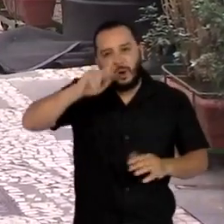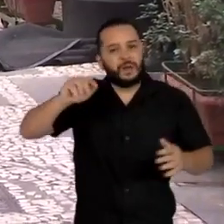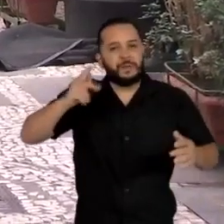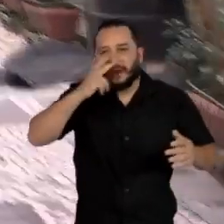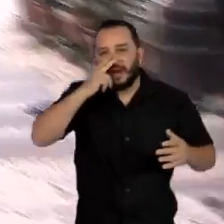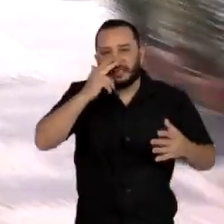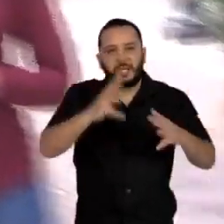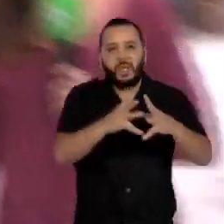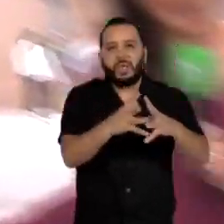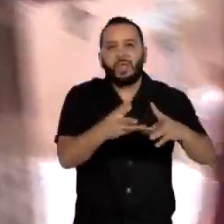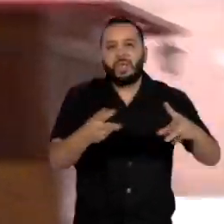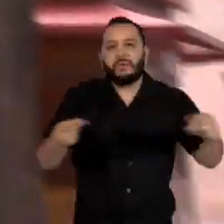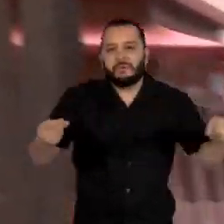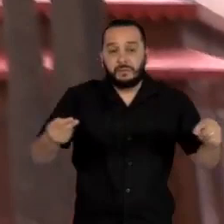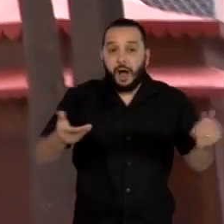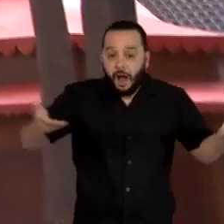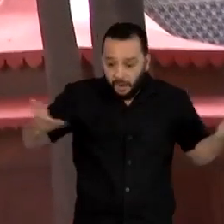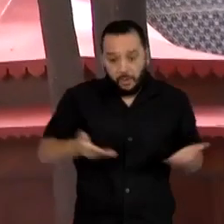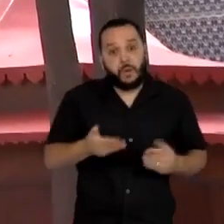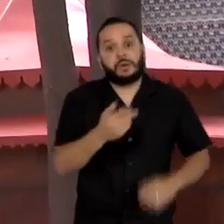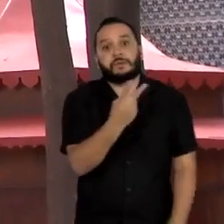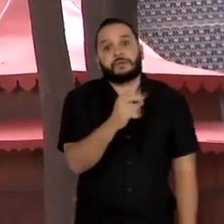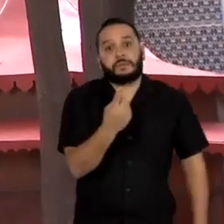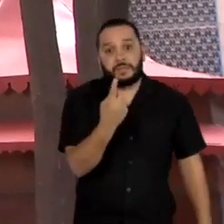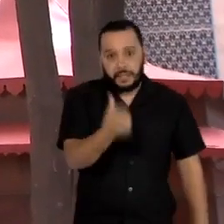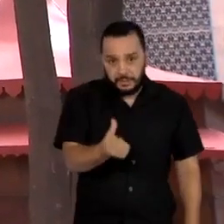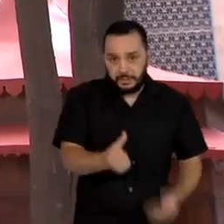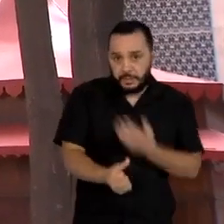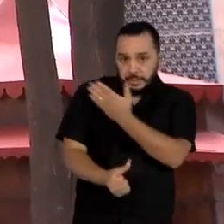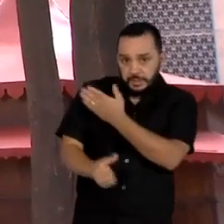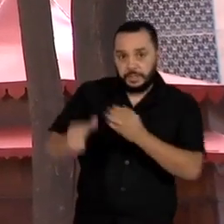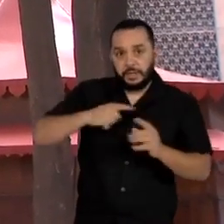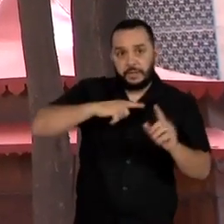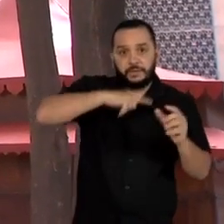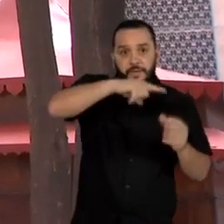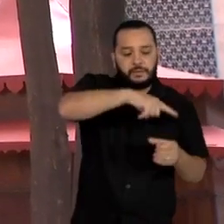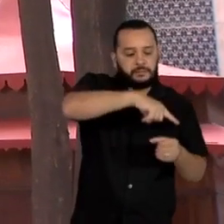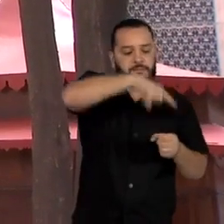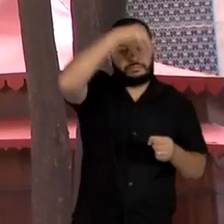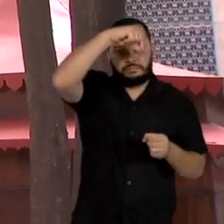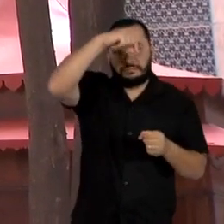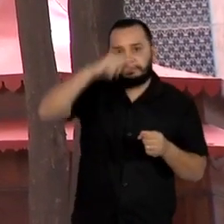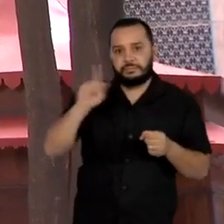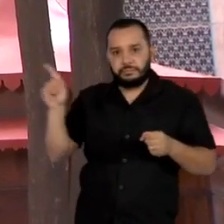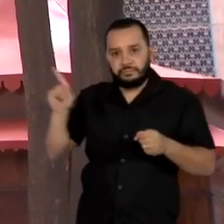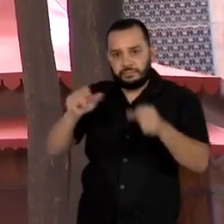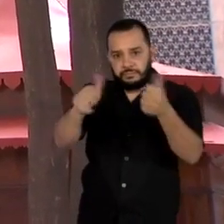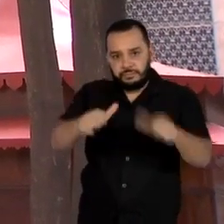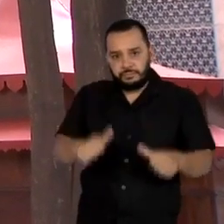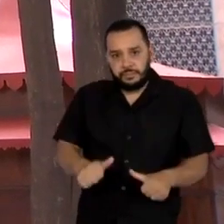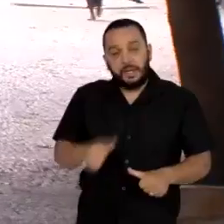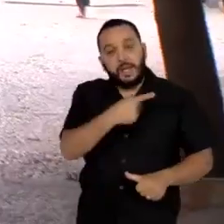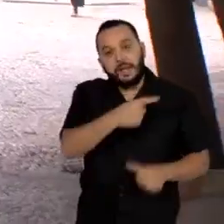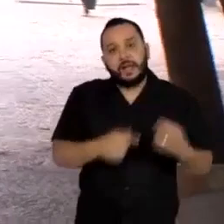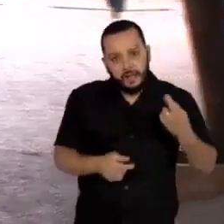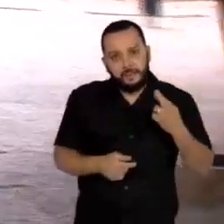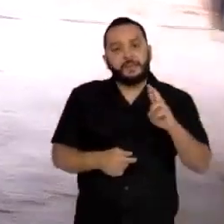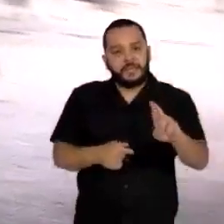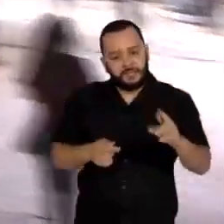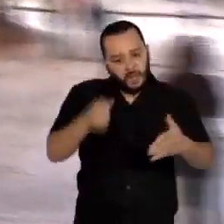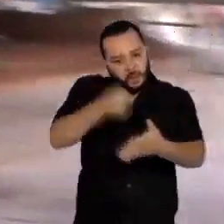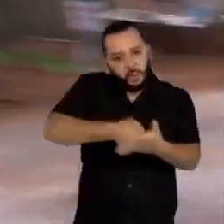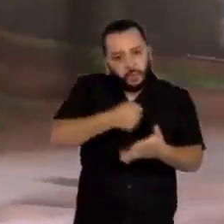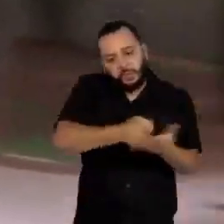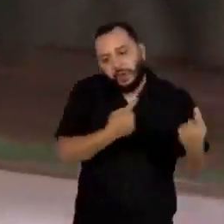em 2016 essa obra em homenagem a Zumbi dos Palmares, símbolo da luta contra a escravidão. Outro